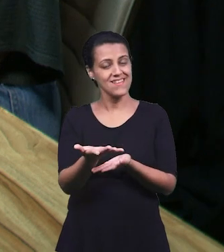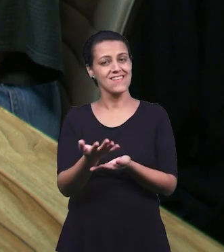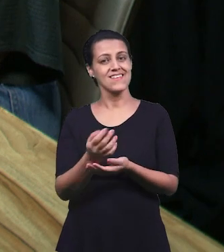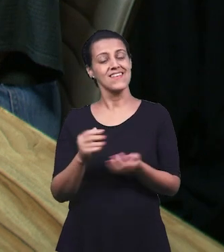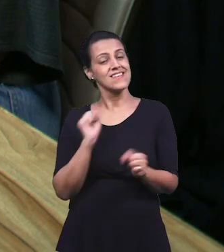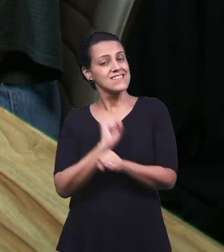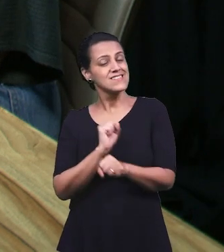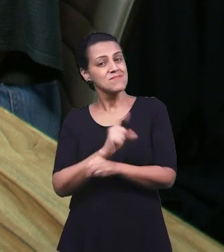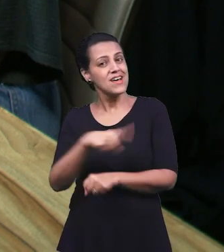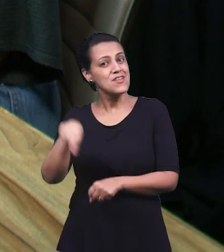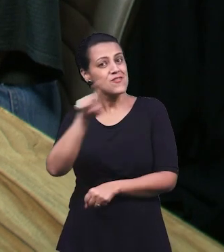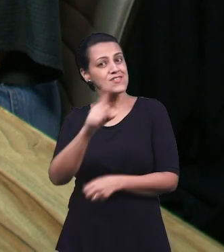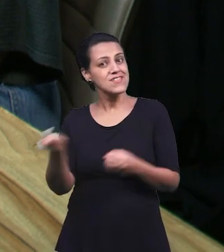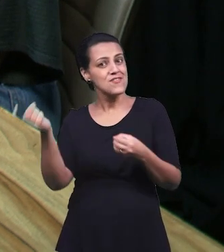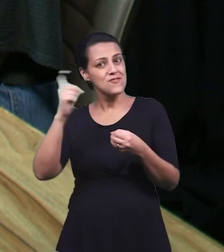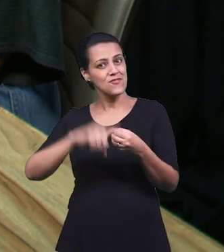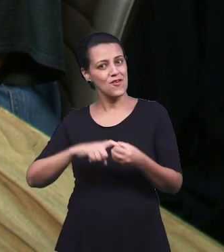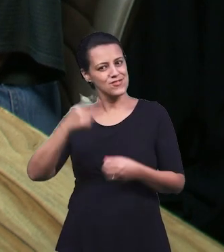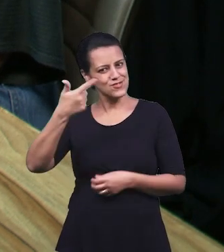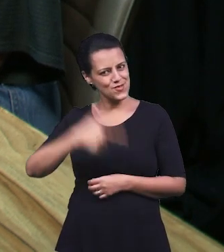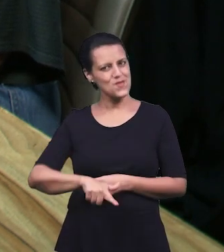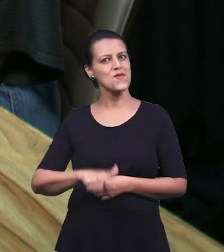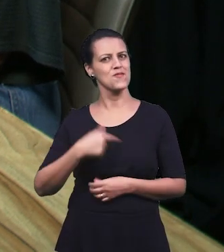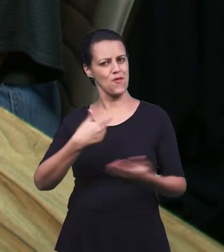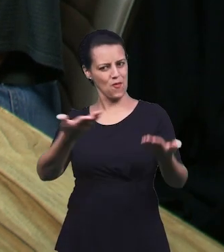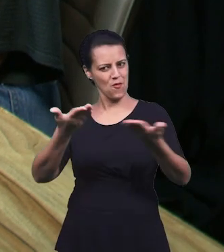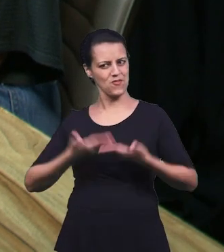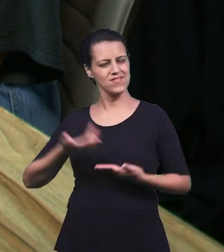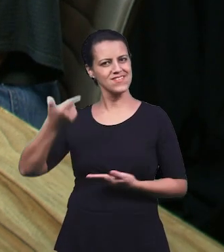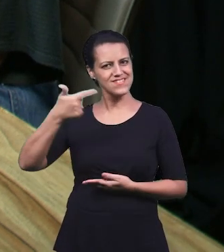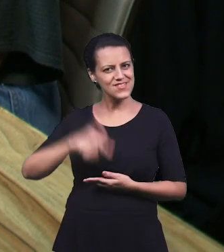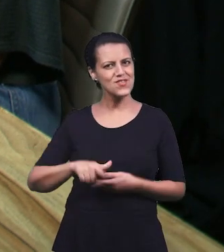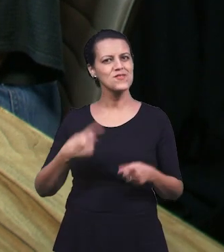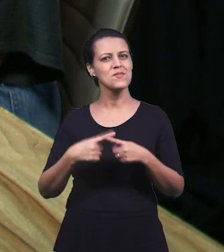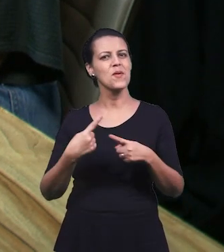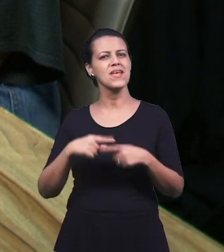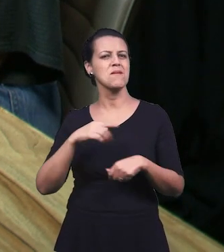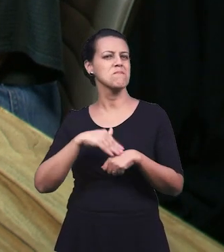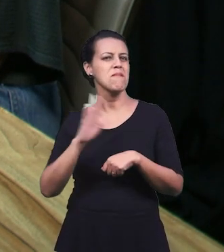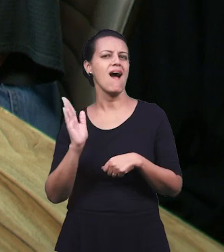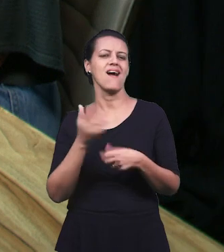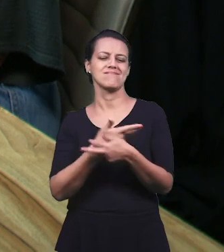que os irmãos voltem. Eu vou convidar mais vezes, mais vezes. Temos muitos assuntos para